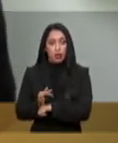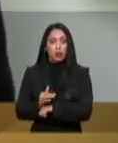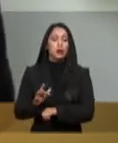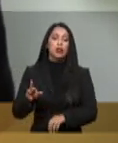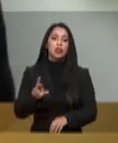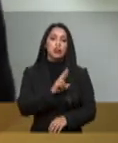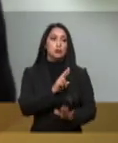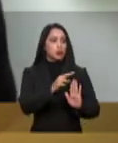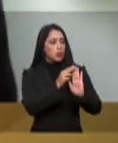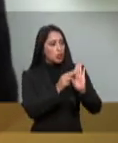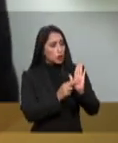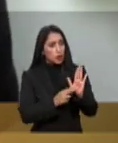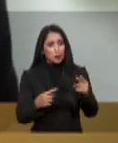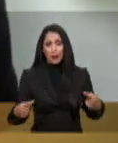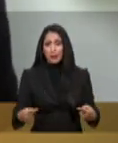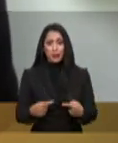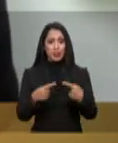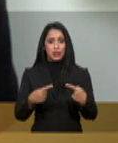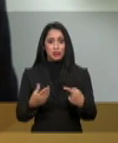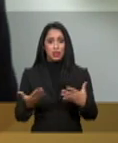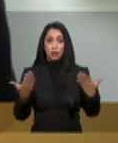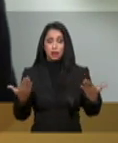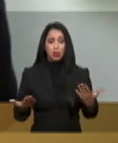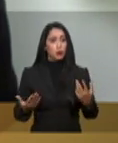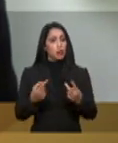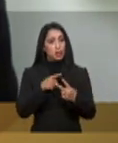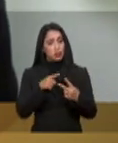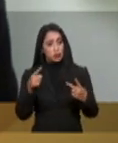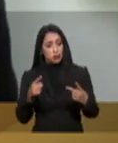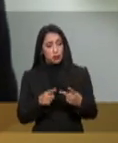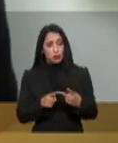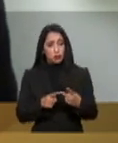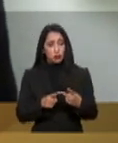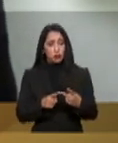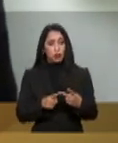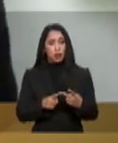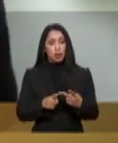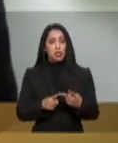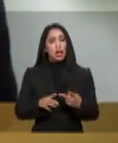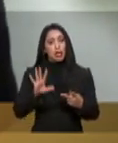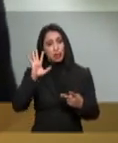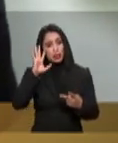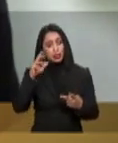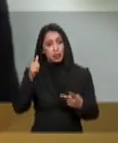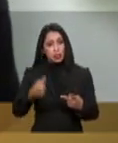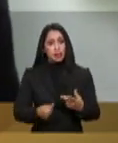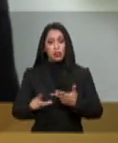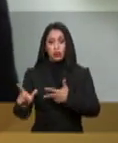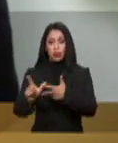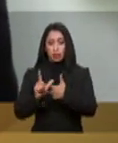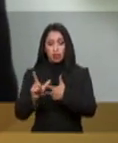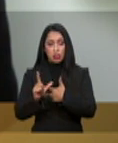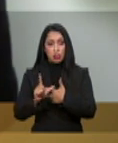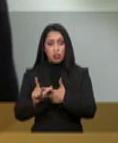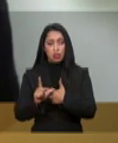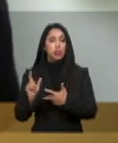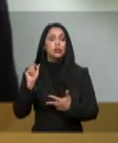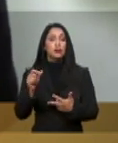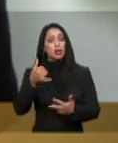agora aparece em tela. Ou seja, em ambas as situações... Pele clara, cabelos